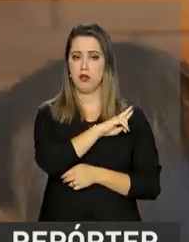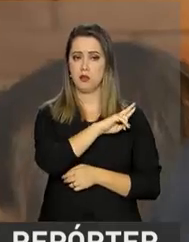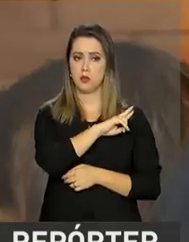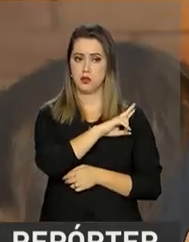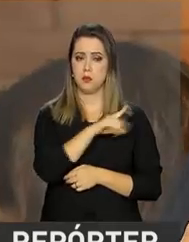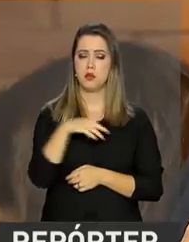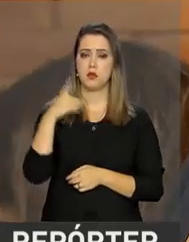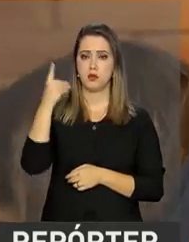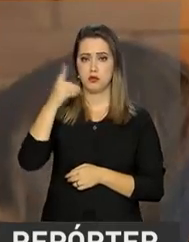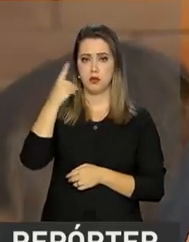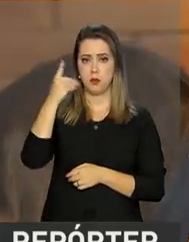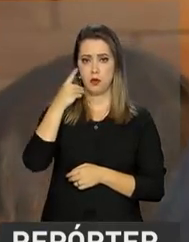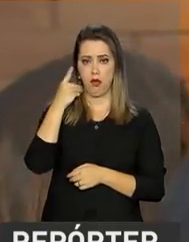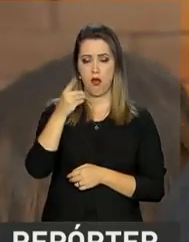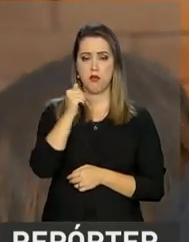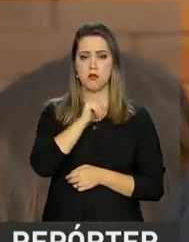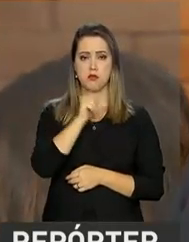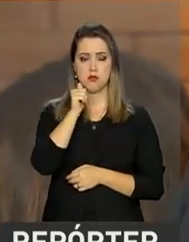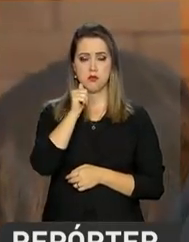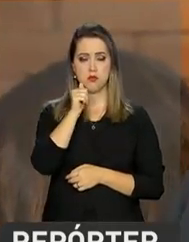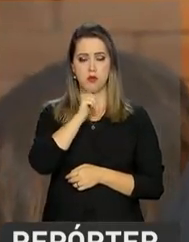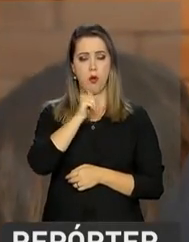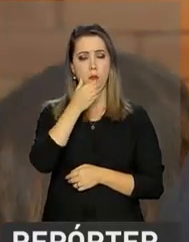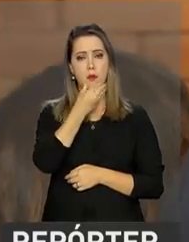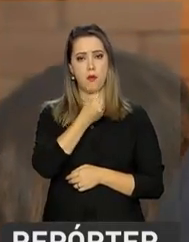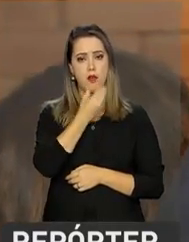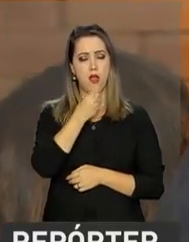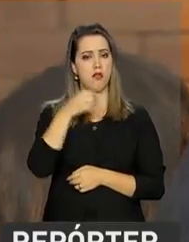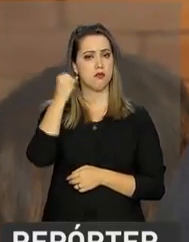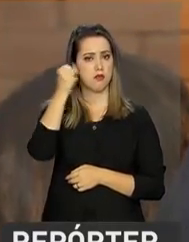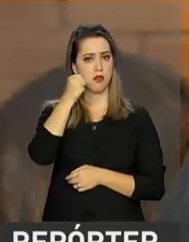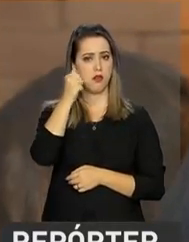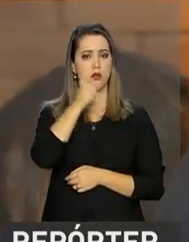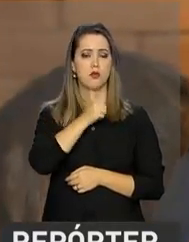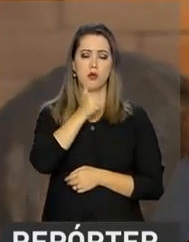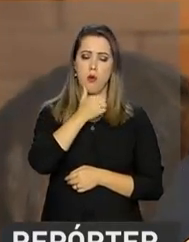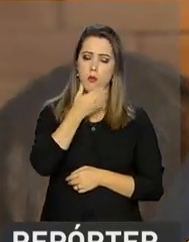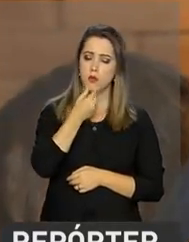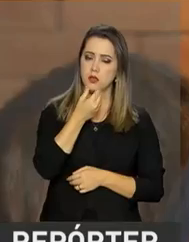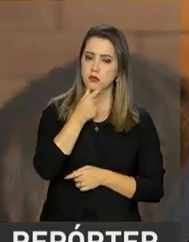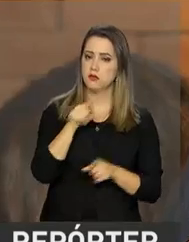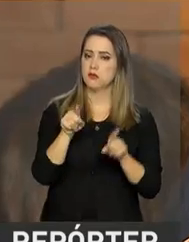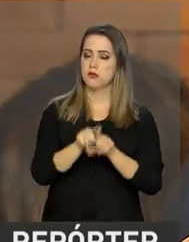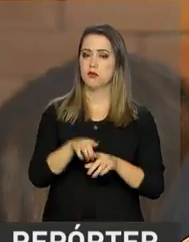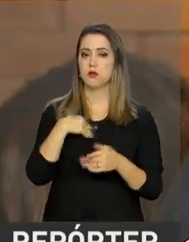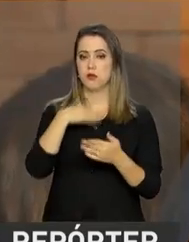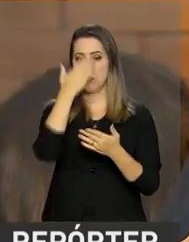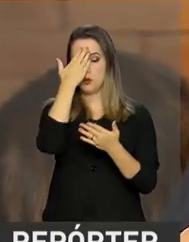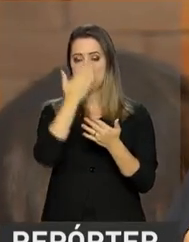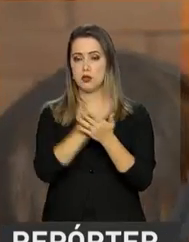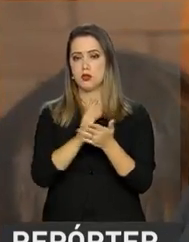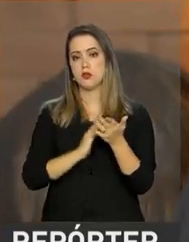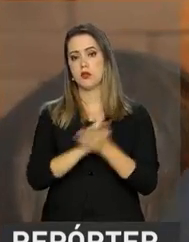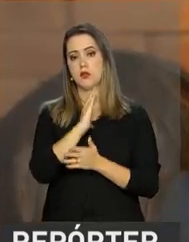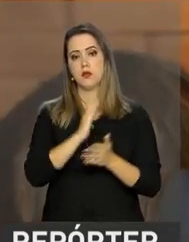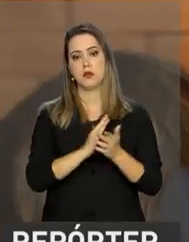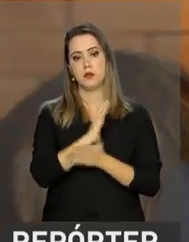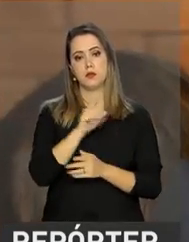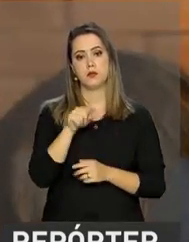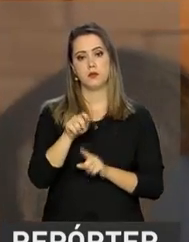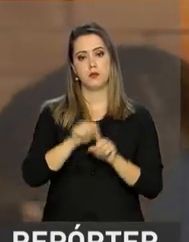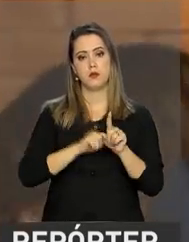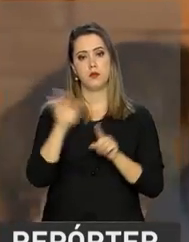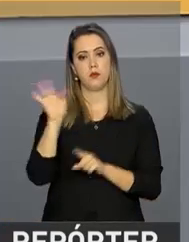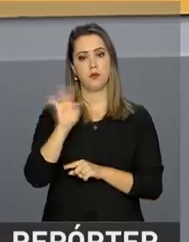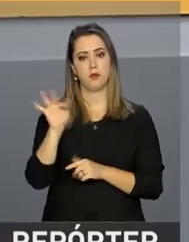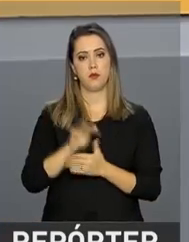meus pares deputados deputados senadores e senadoras eu confio que nós vamos conquistar uma vitória histórica ainda no mês